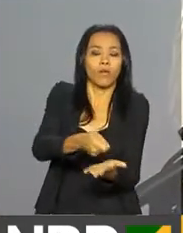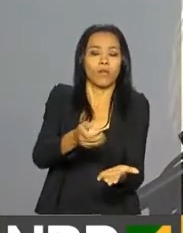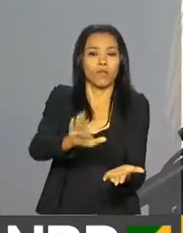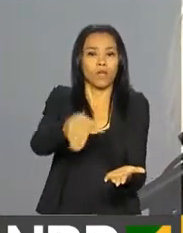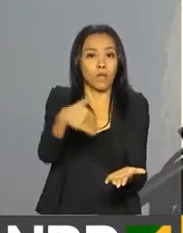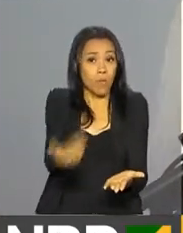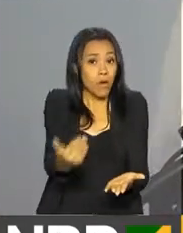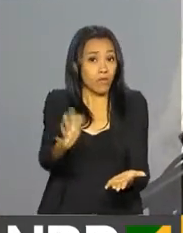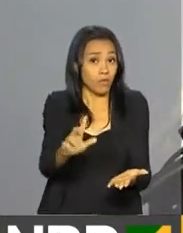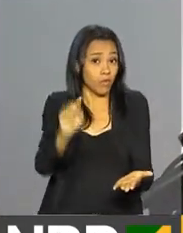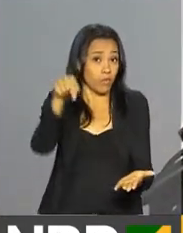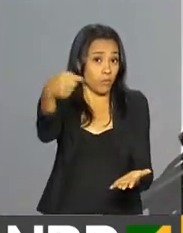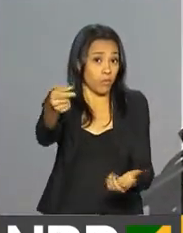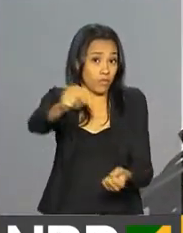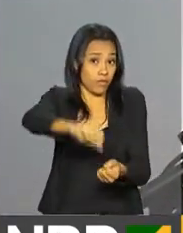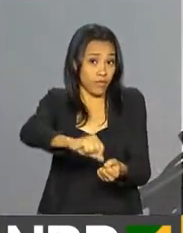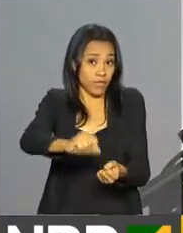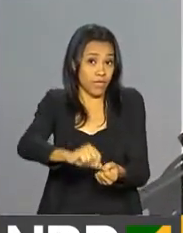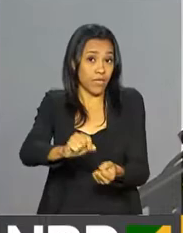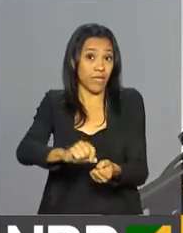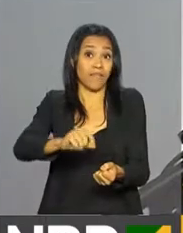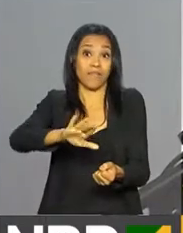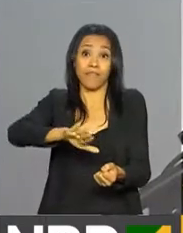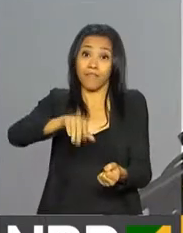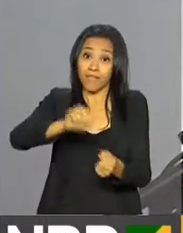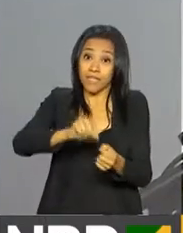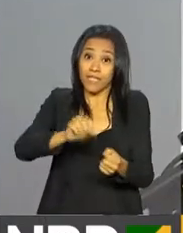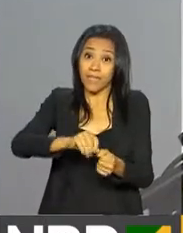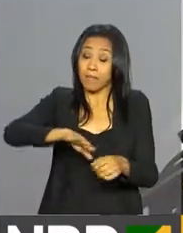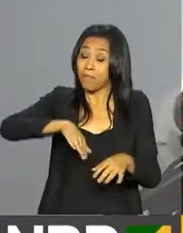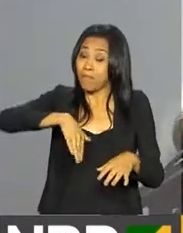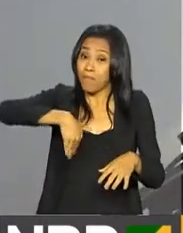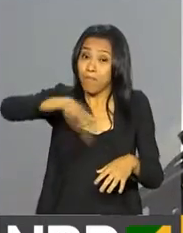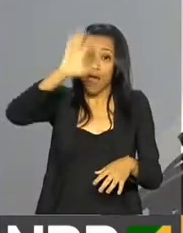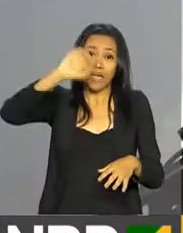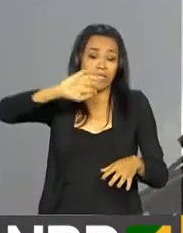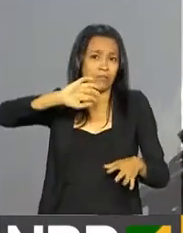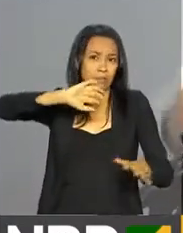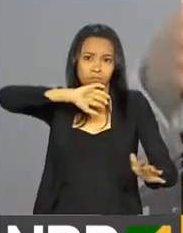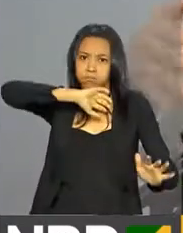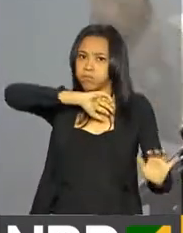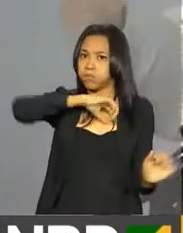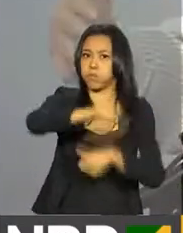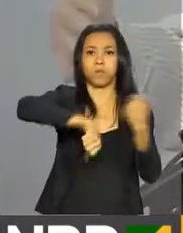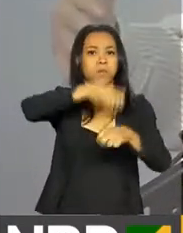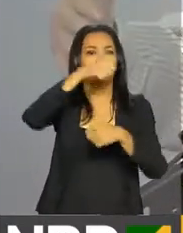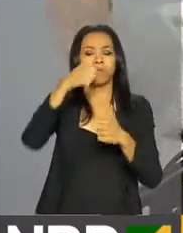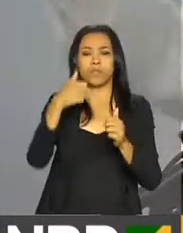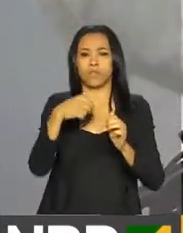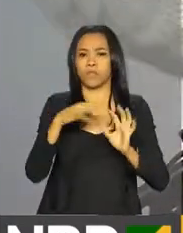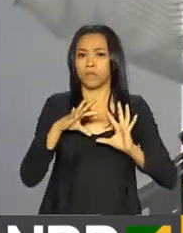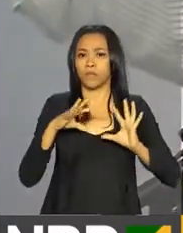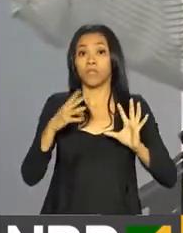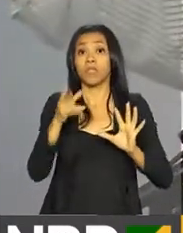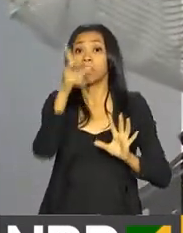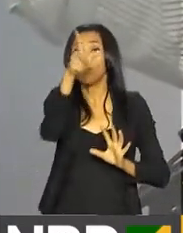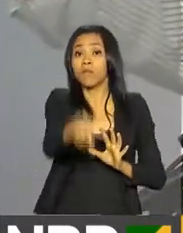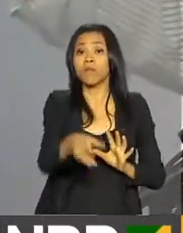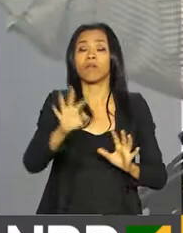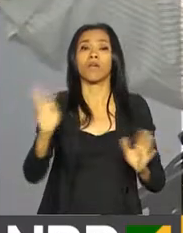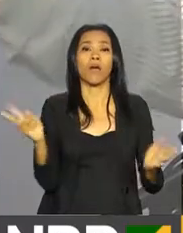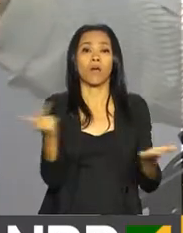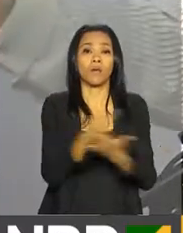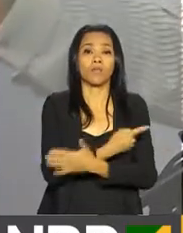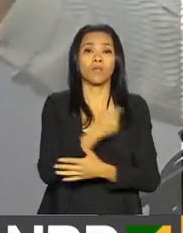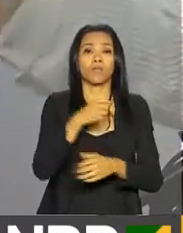tiver que fazer lá terá que fazer uma reforma muito mais radical radical do tipo daquela que ocorreram em